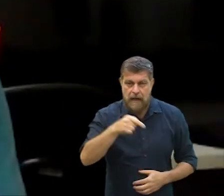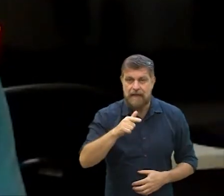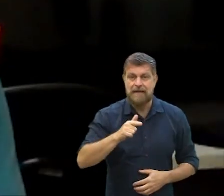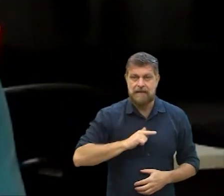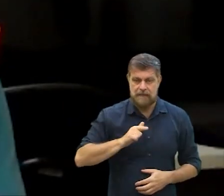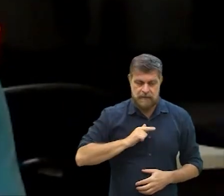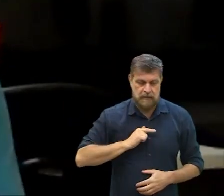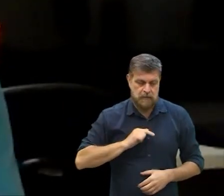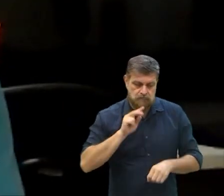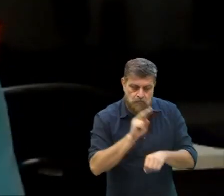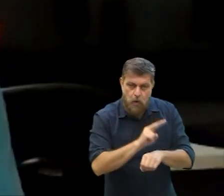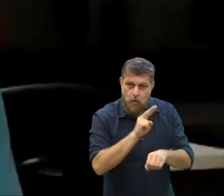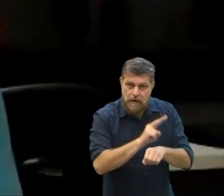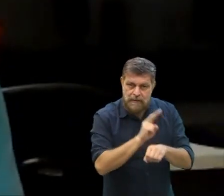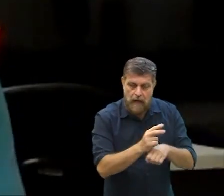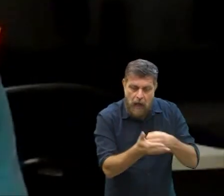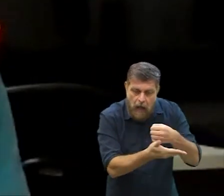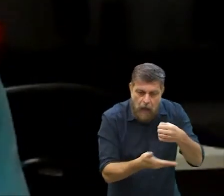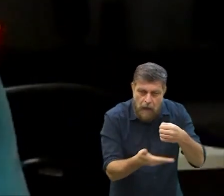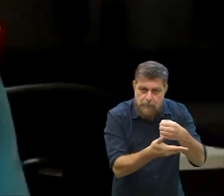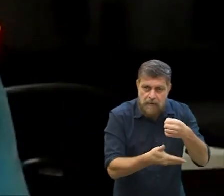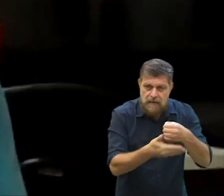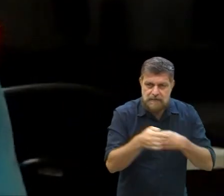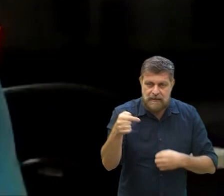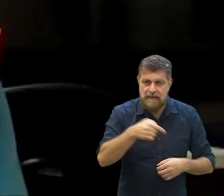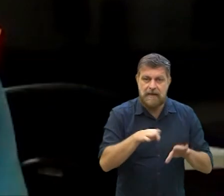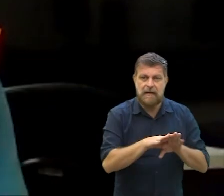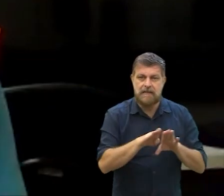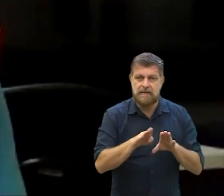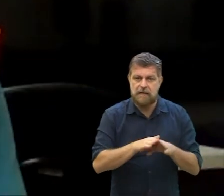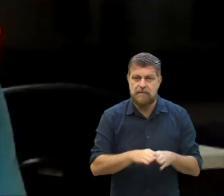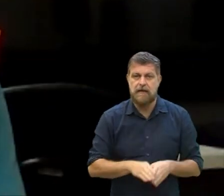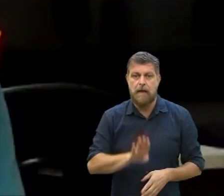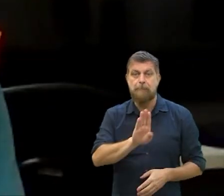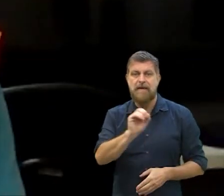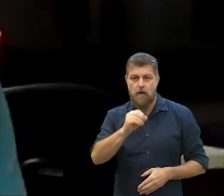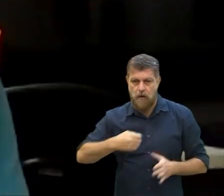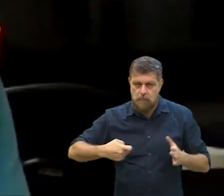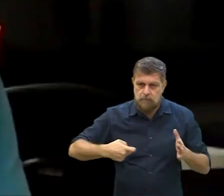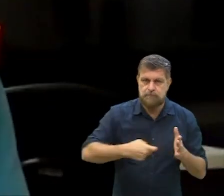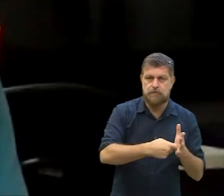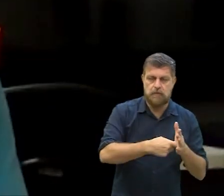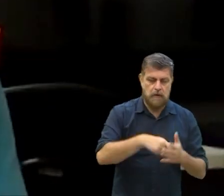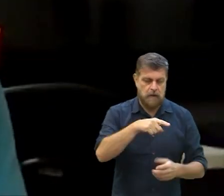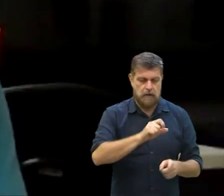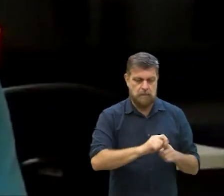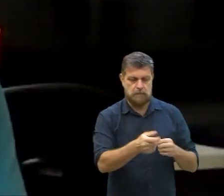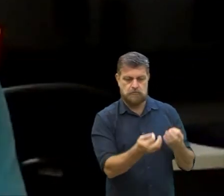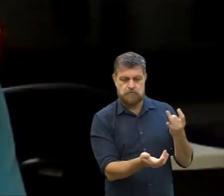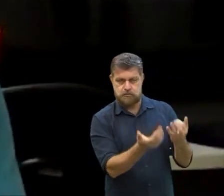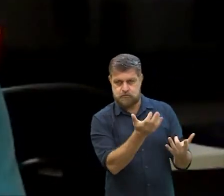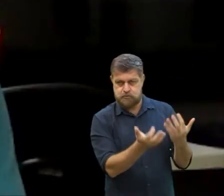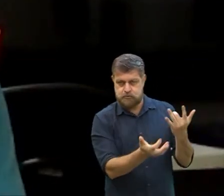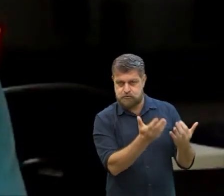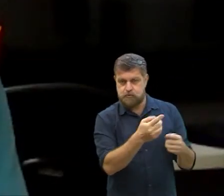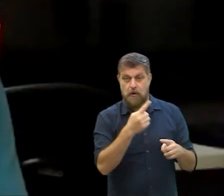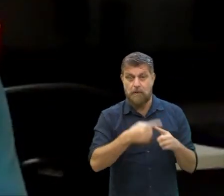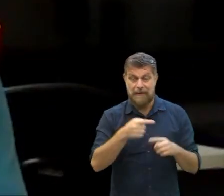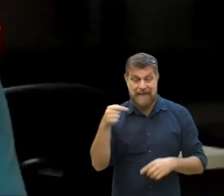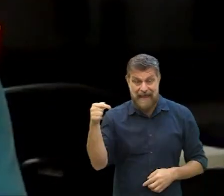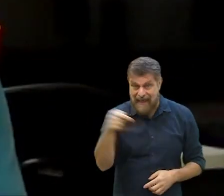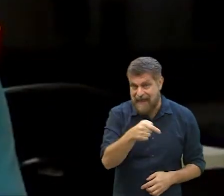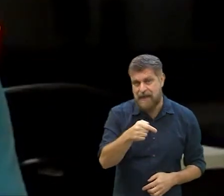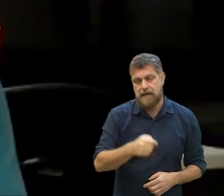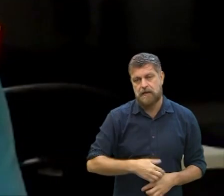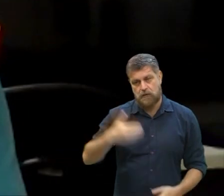tem que garantir as condições mínimas e, se necessário for, ele fazer um boletim de ocorrência, que atearam fogo no terreno dele,